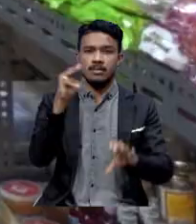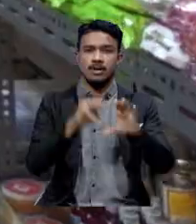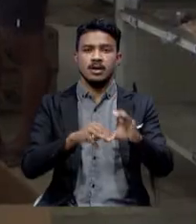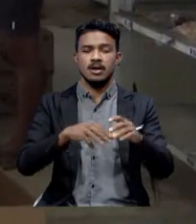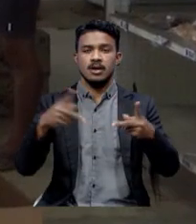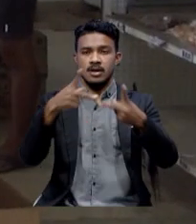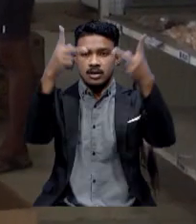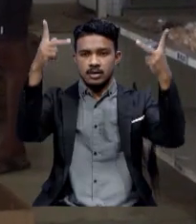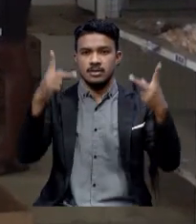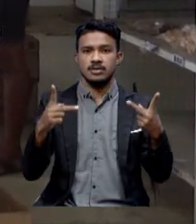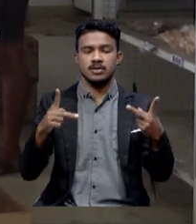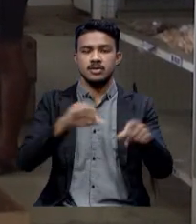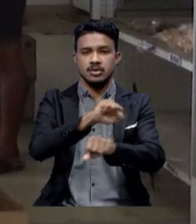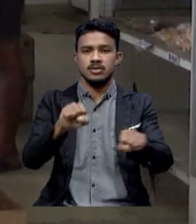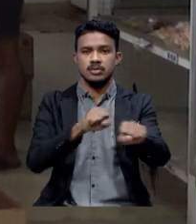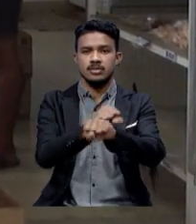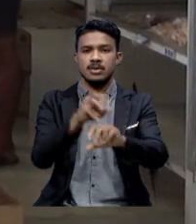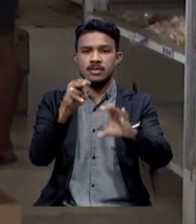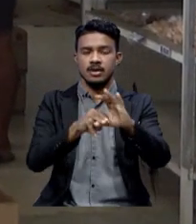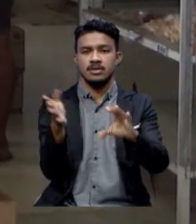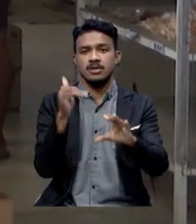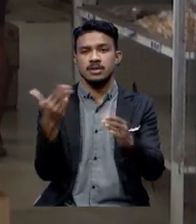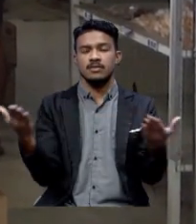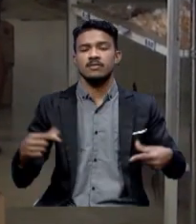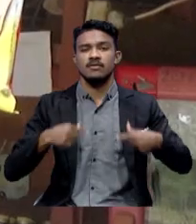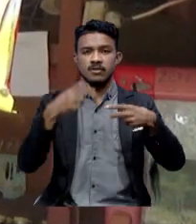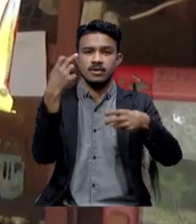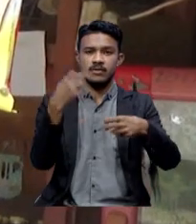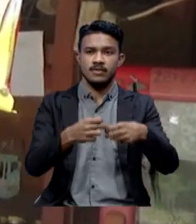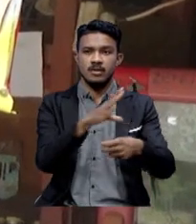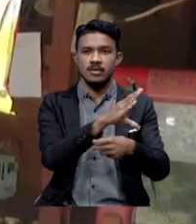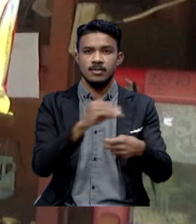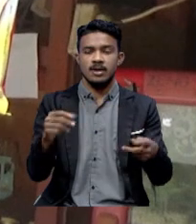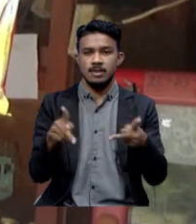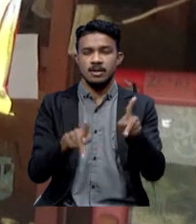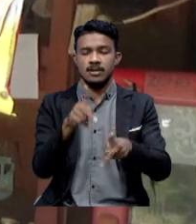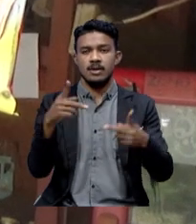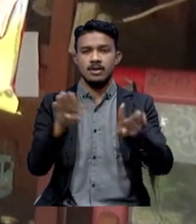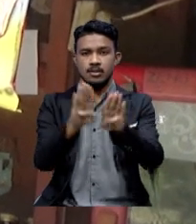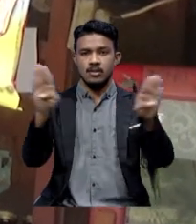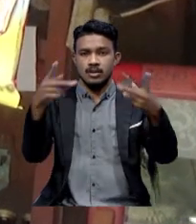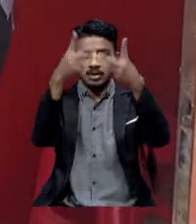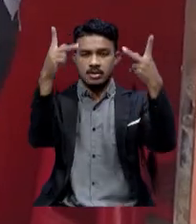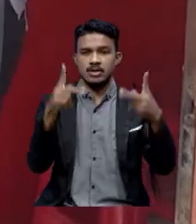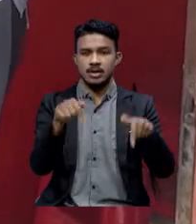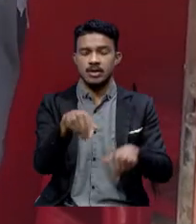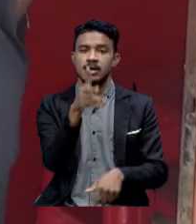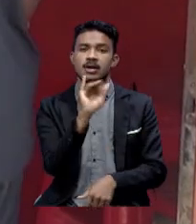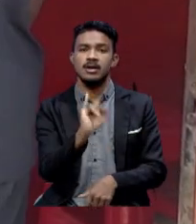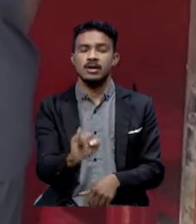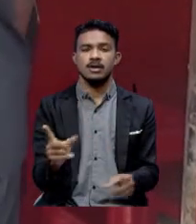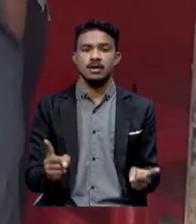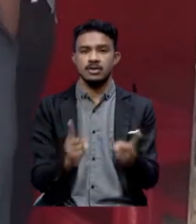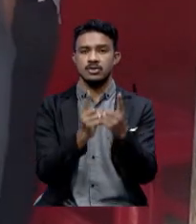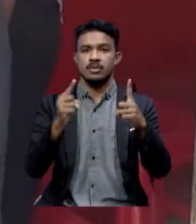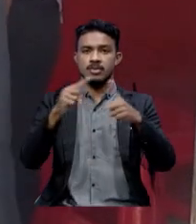supermercado será, onde foi impacto para cidadão neve loca e negocia aqui que capital dele. Situação, né? Afeta a macas para